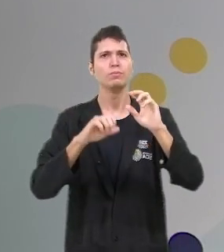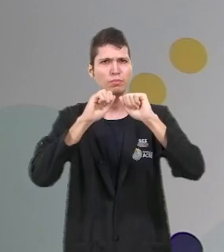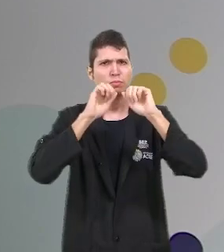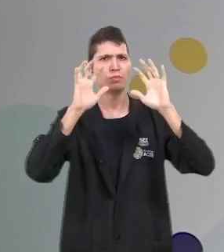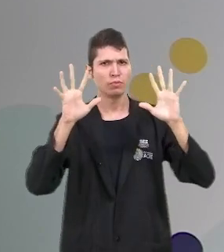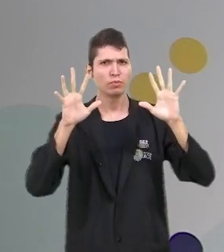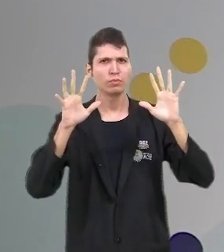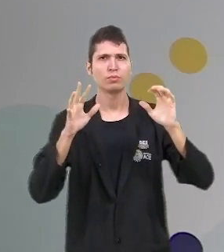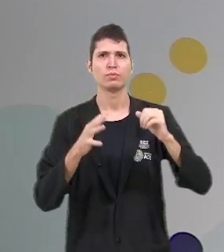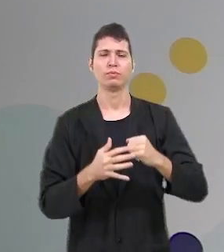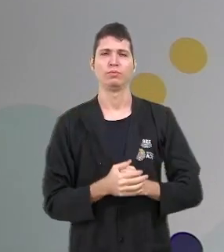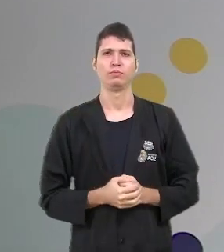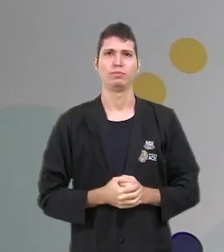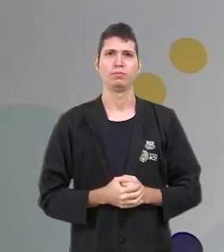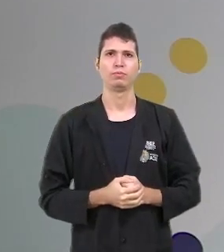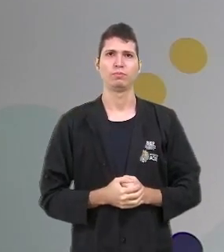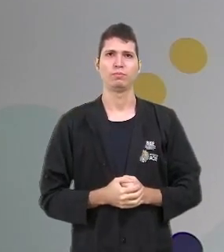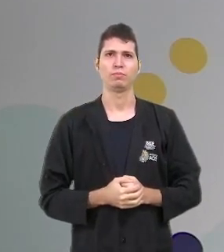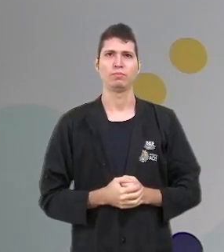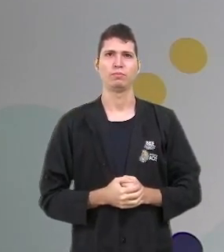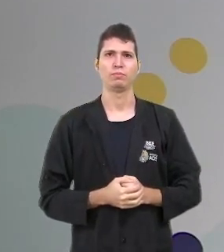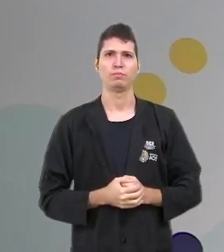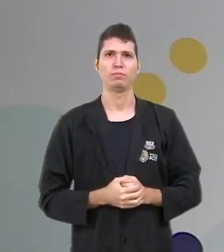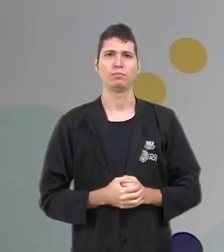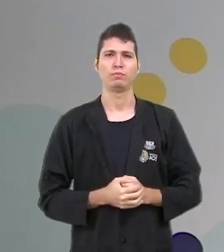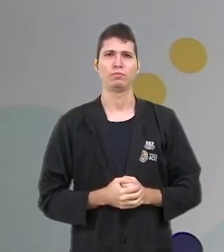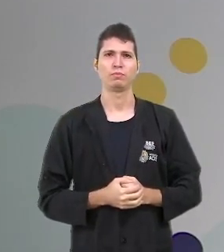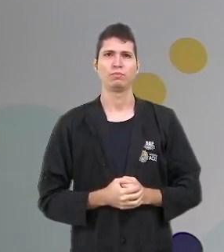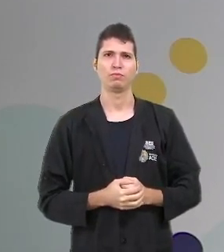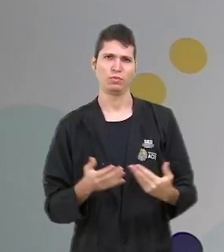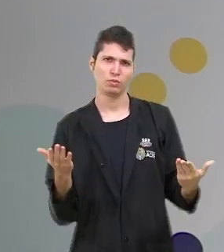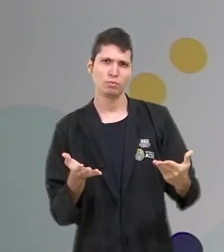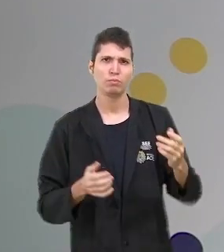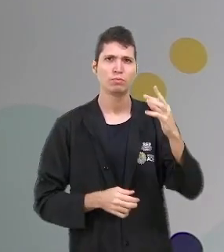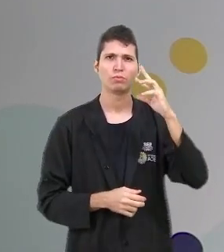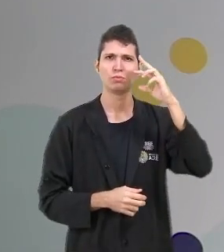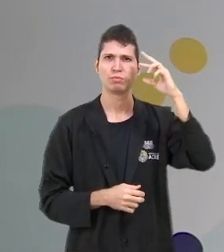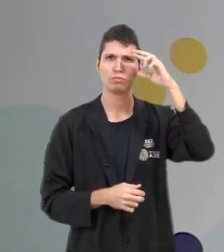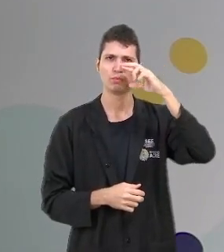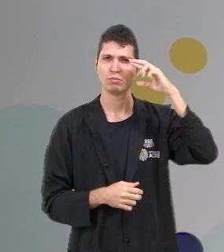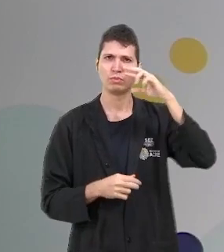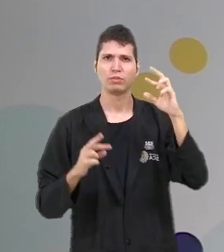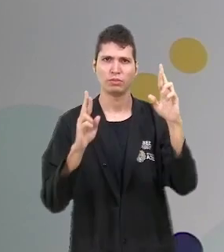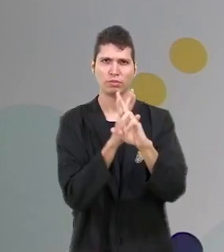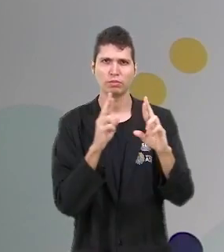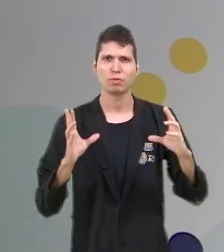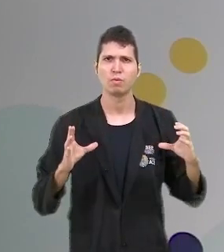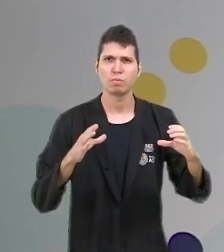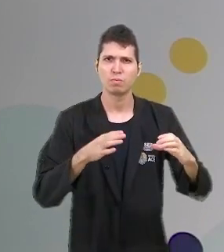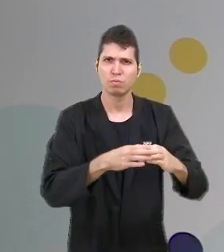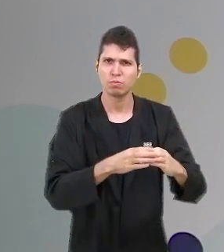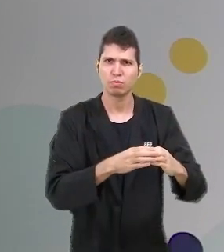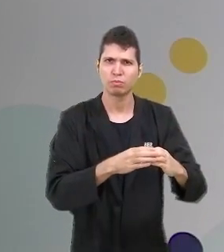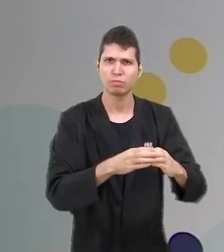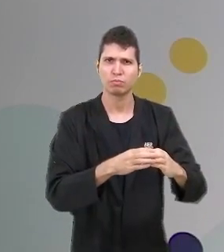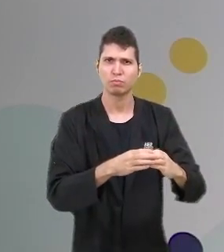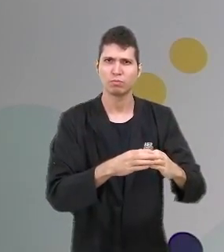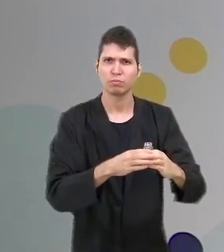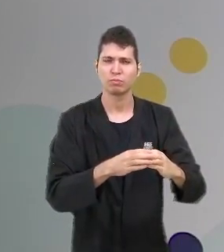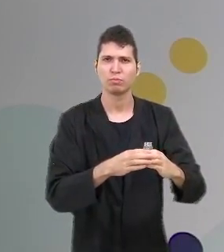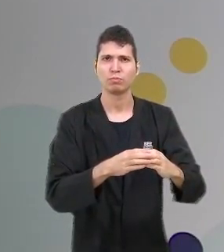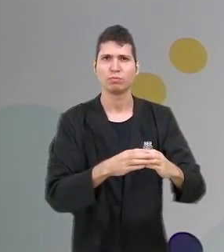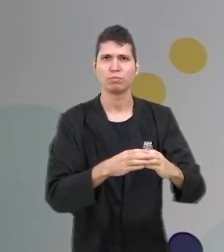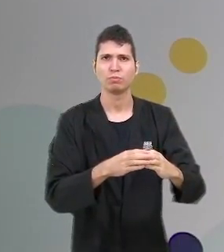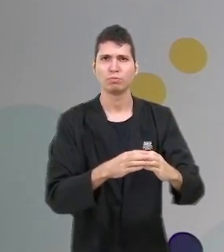vocês? Agora vamos analisar em relação aos grupos, às famílias.